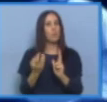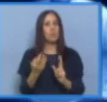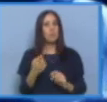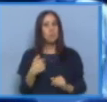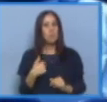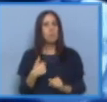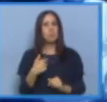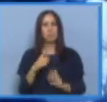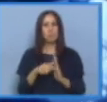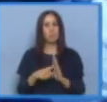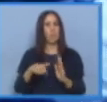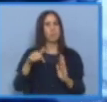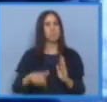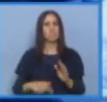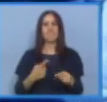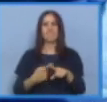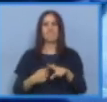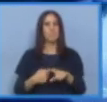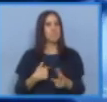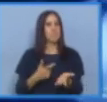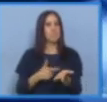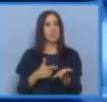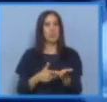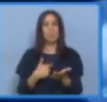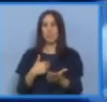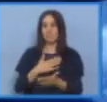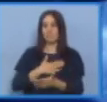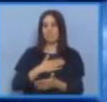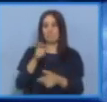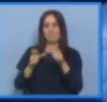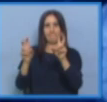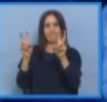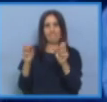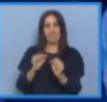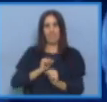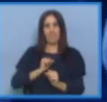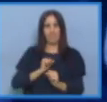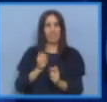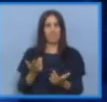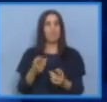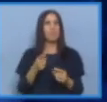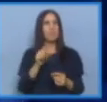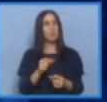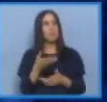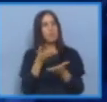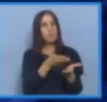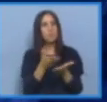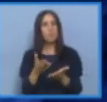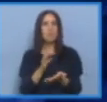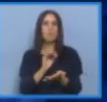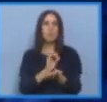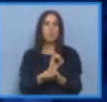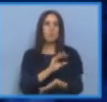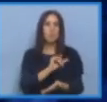vi o projeto abracei-o logo porque eu disse que era necessário, não só para os meus paroquianos, entre aspas, digamos assim, mas também como forma de ajudar a Figueira da